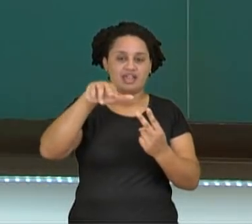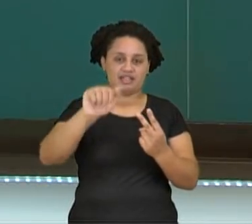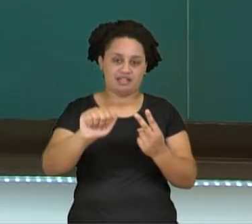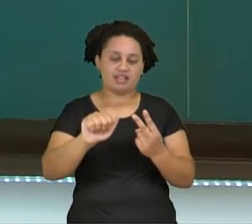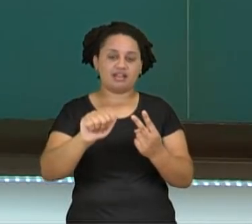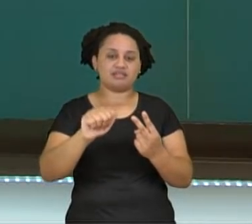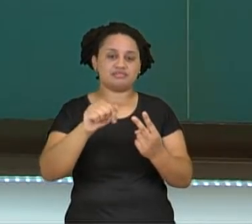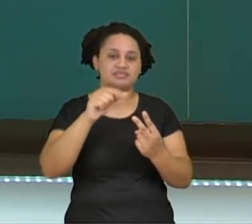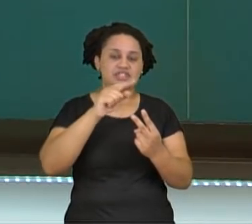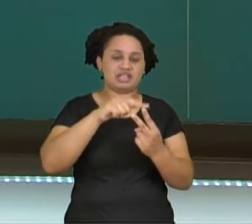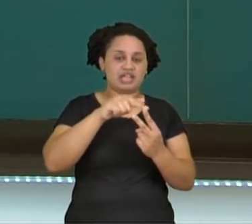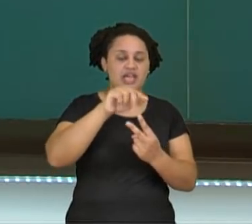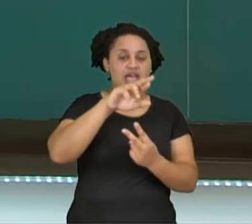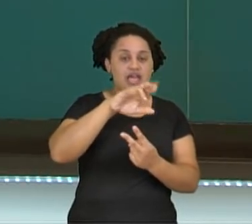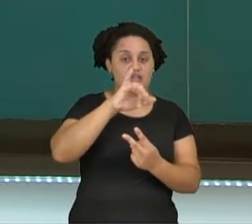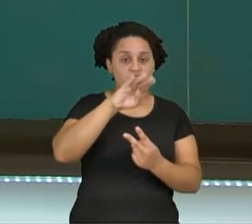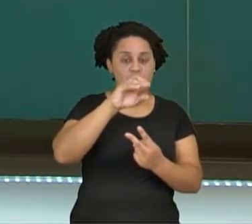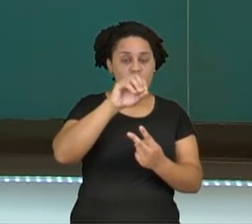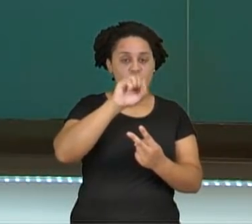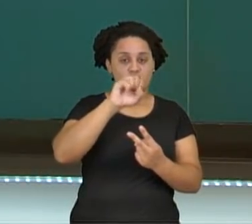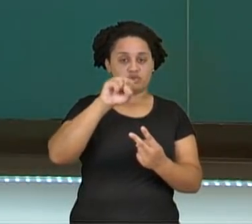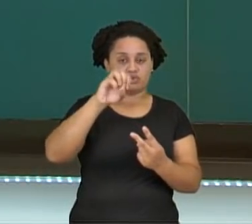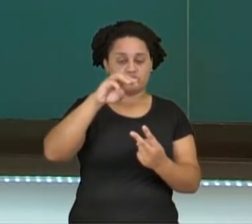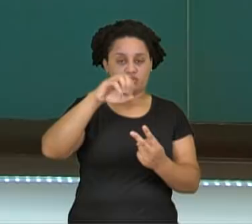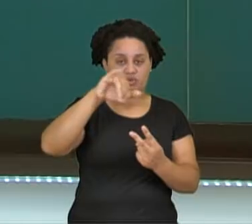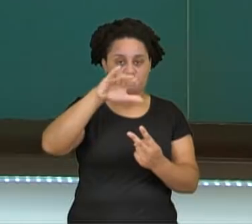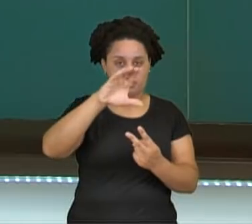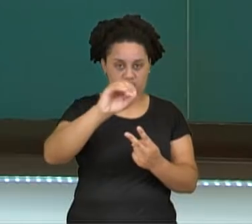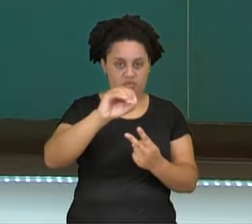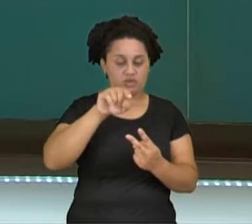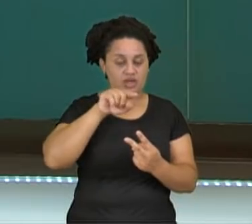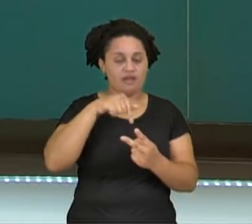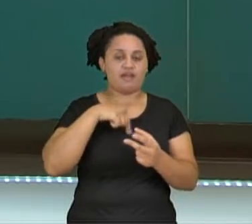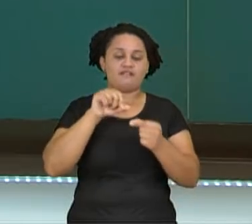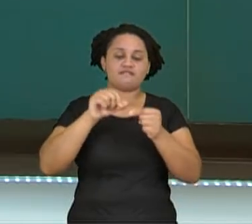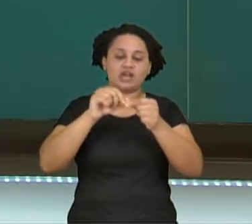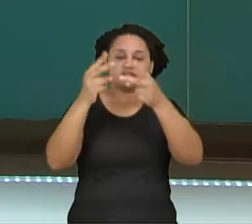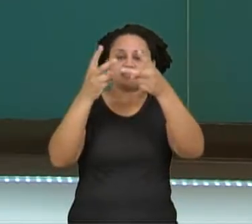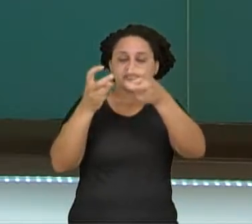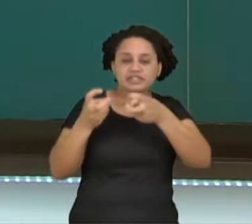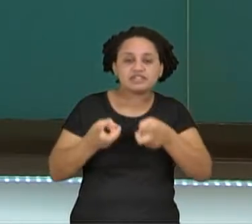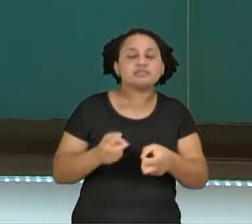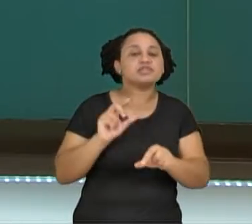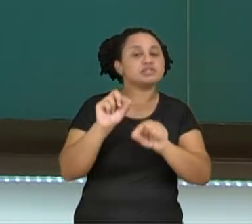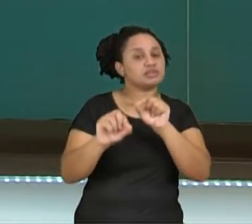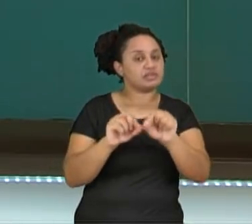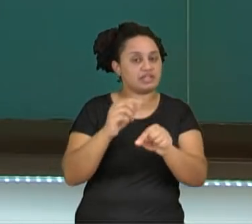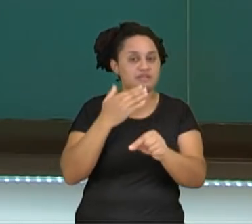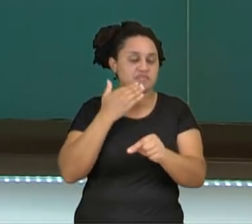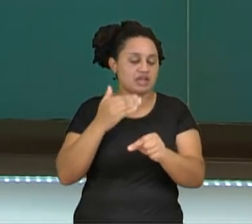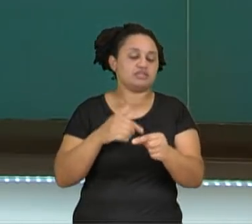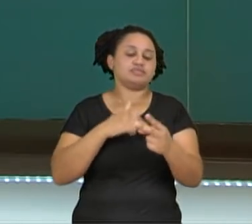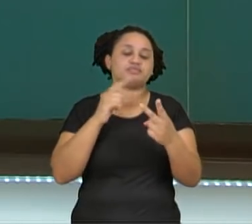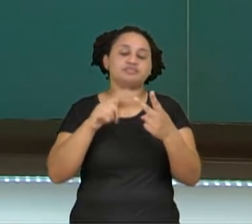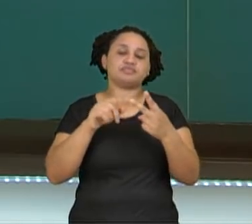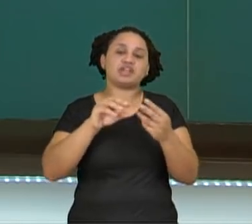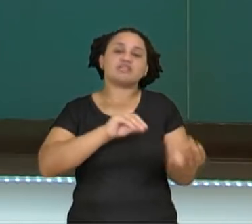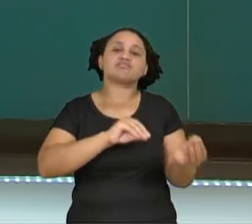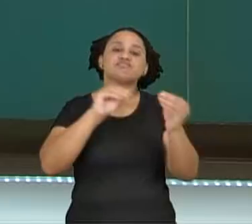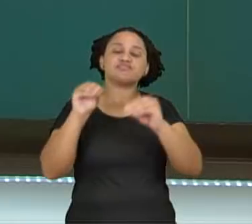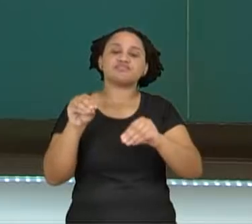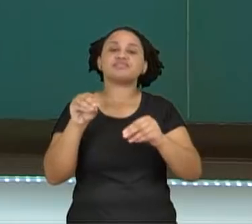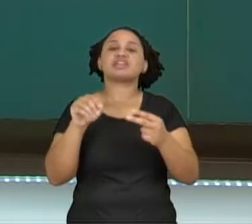por cima dessa molécula de RNA mensageiro e fazer a leitura do que ele está pedindo ali, e o transportador, que